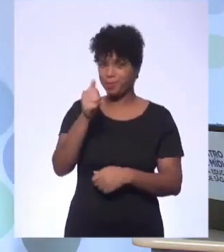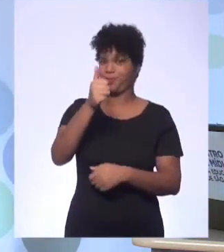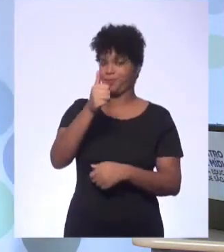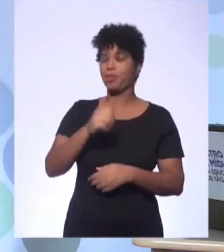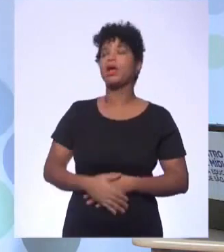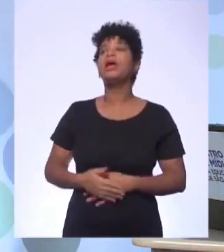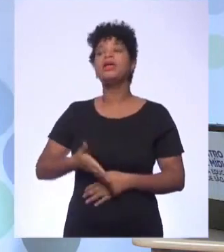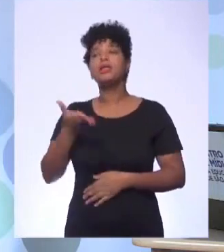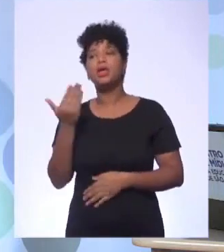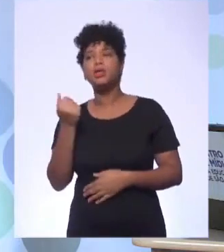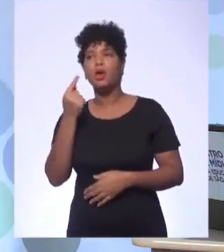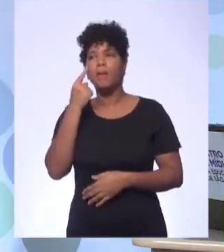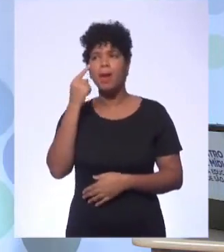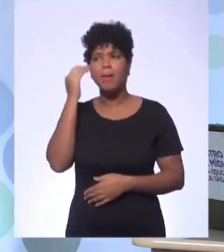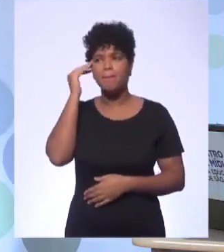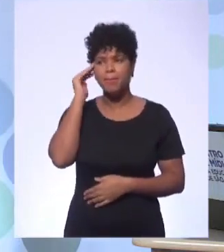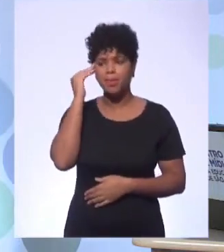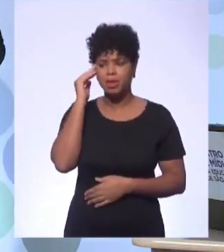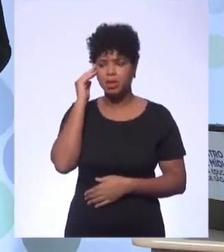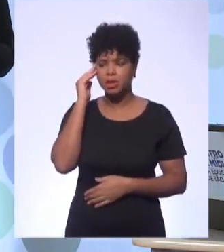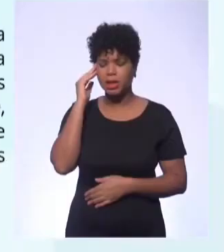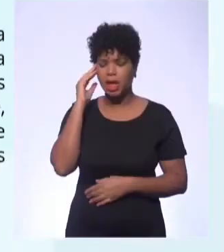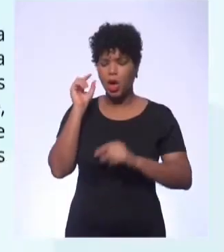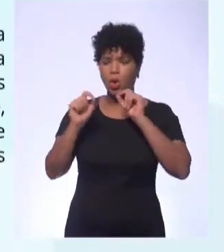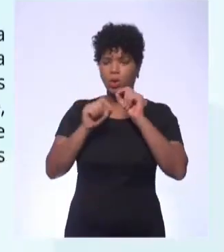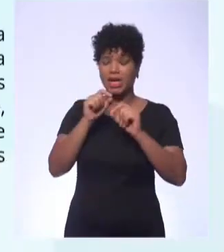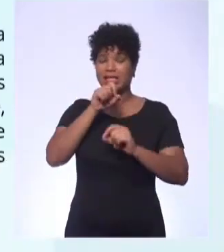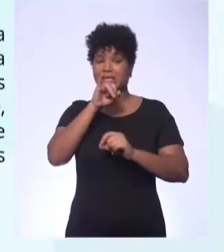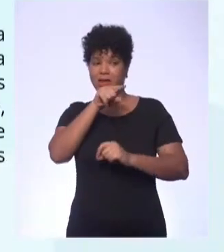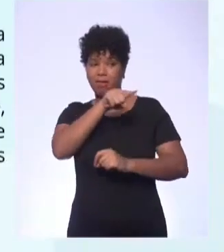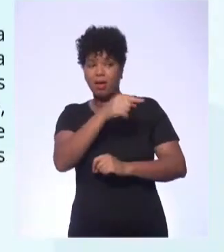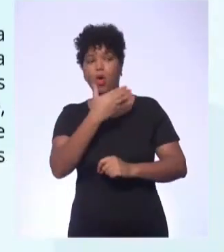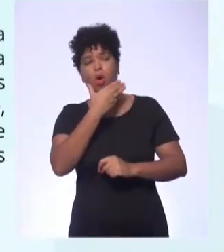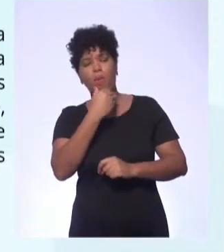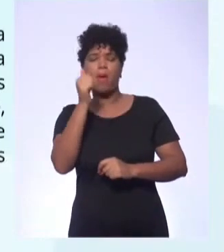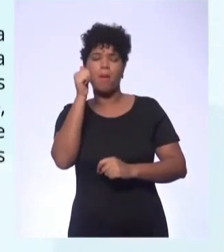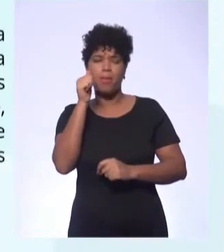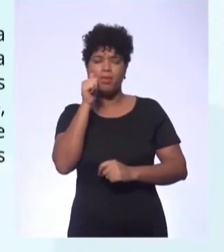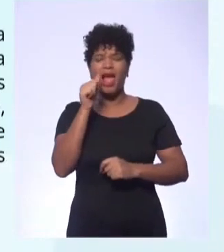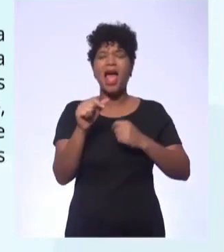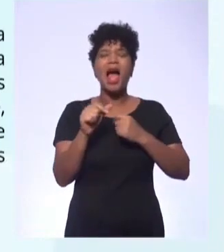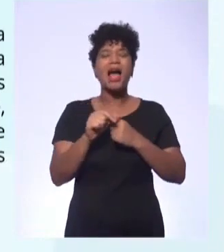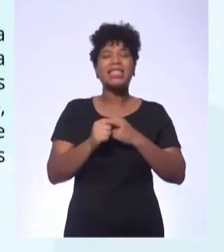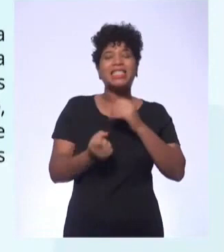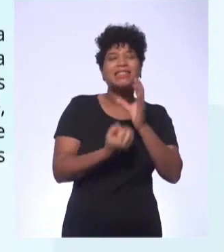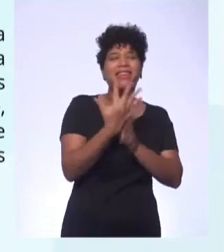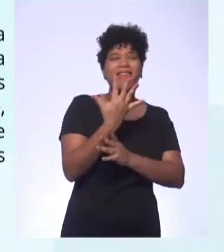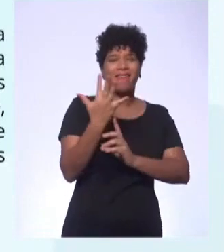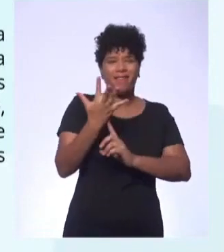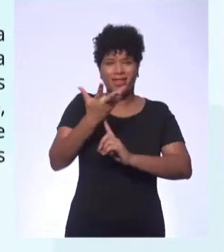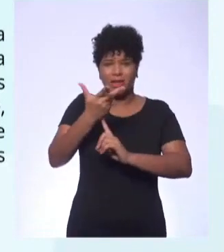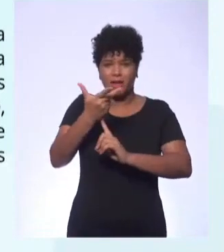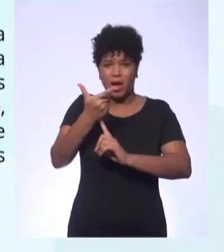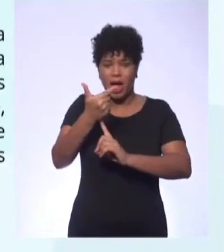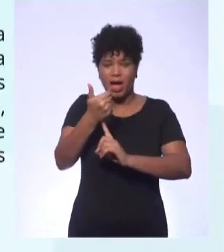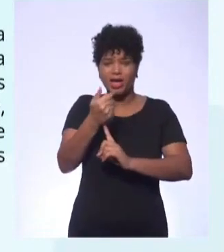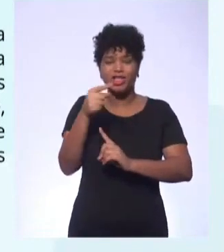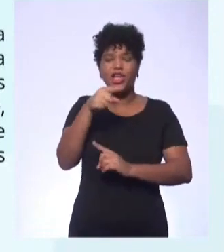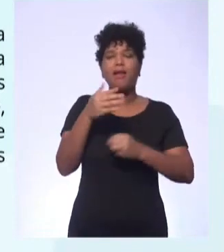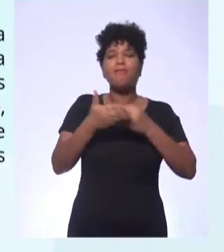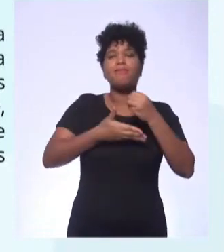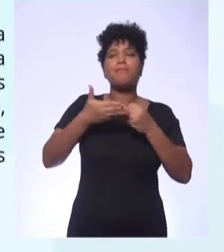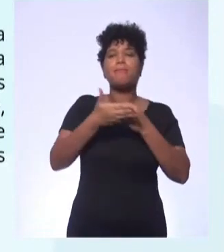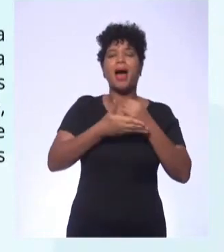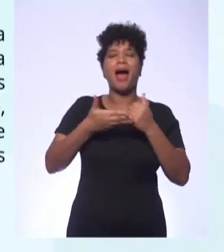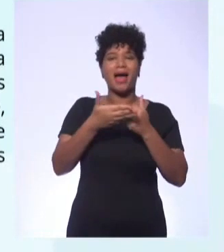gente, dessa forma, quando um artista ele se propõe a realizar uma obra nova, ele parte de uma ideia central, né?